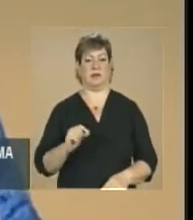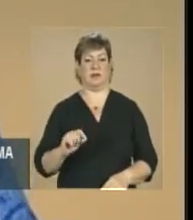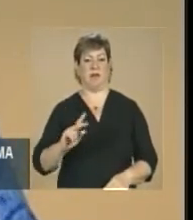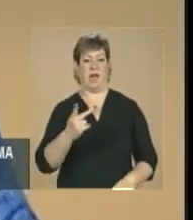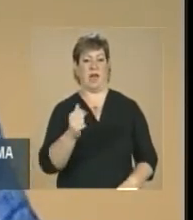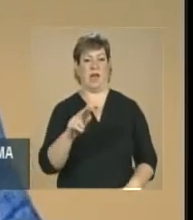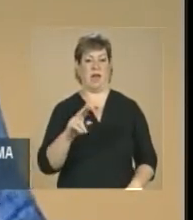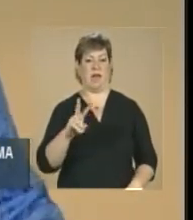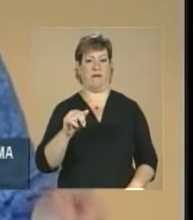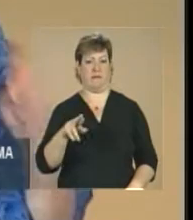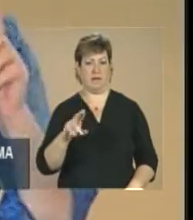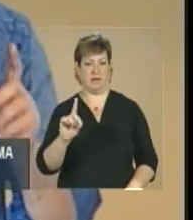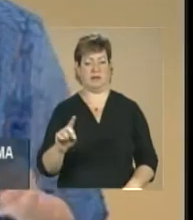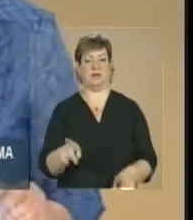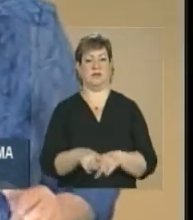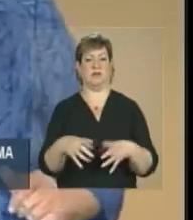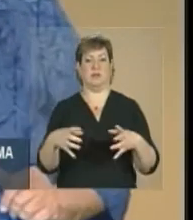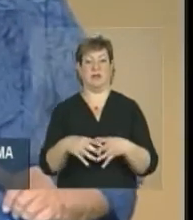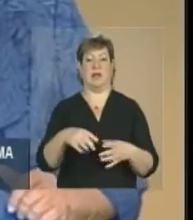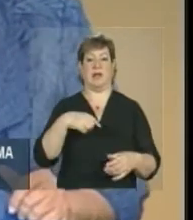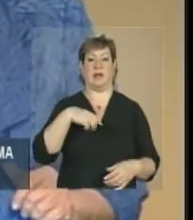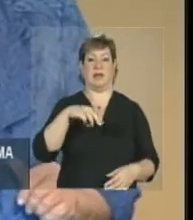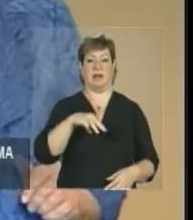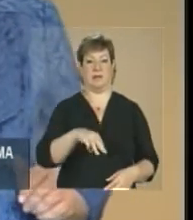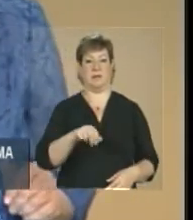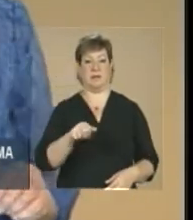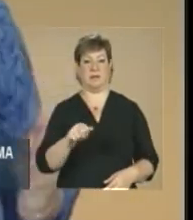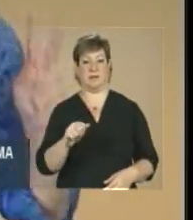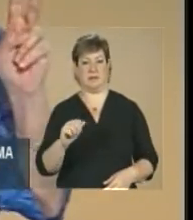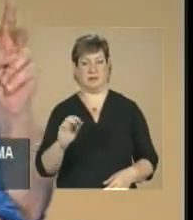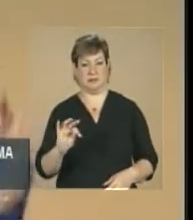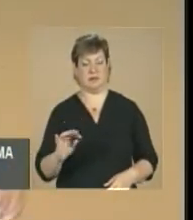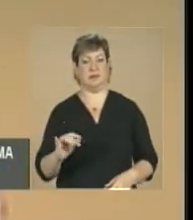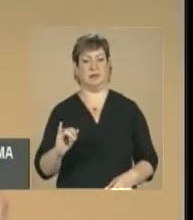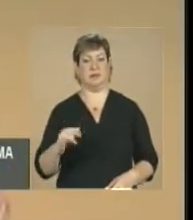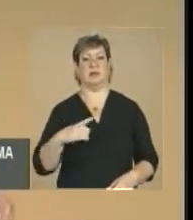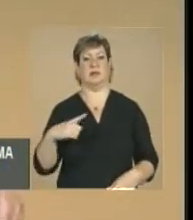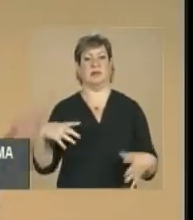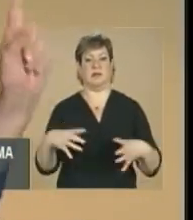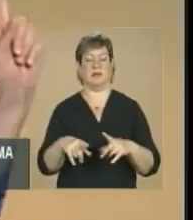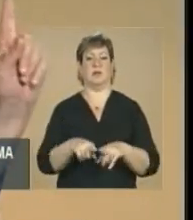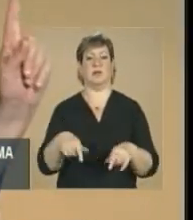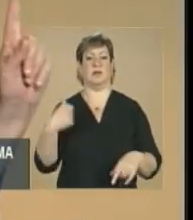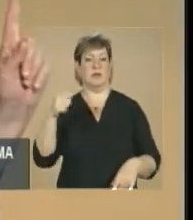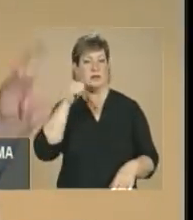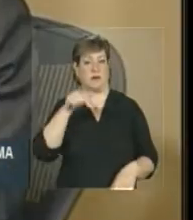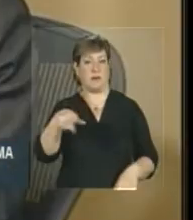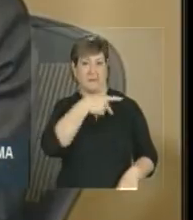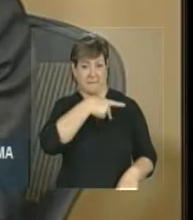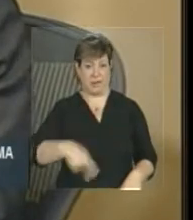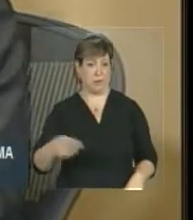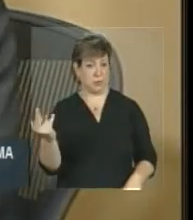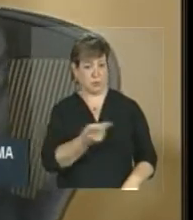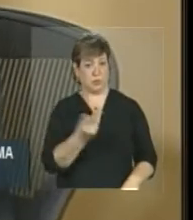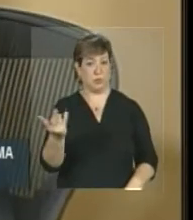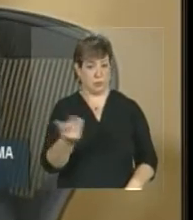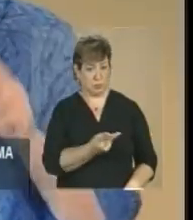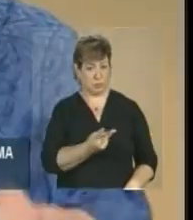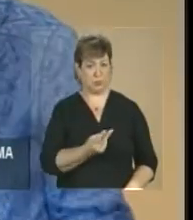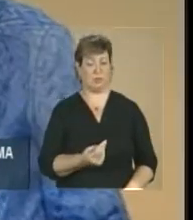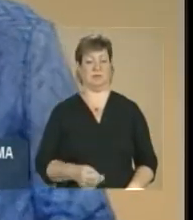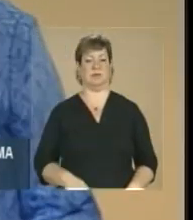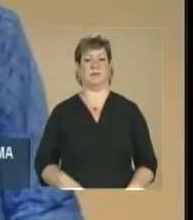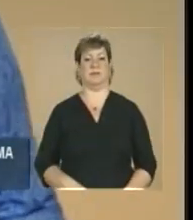Harvard. E no MIT, a presidenta, aliás, nas duas instituições são presidentas, viu, Robson?